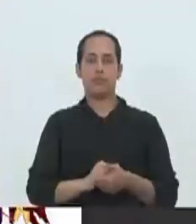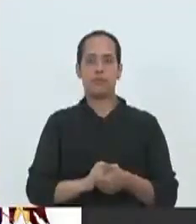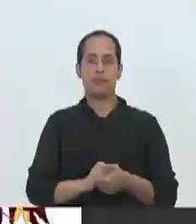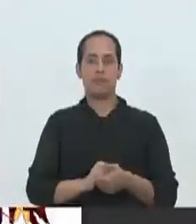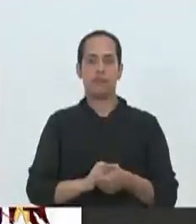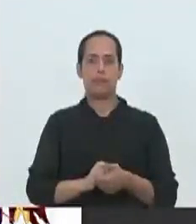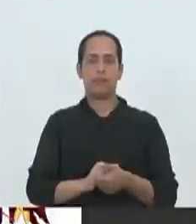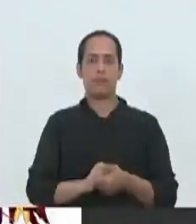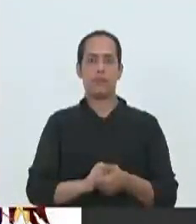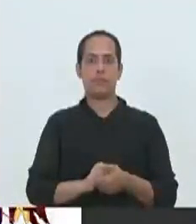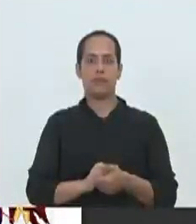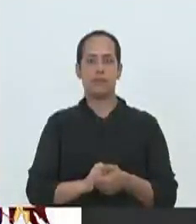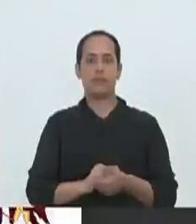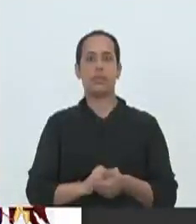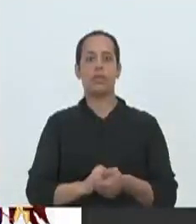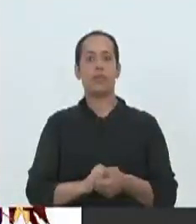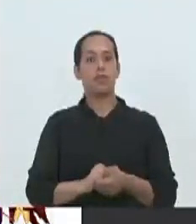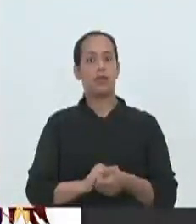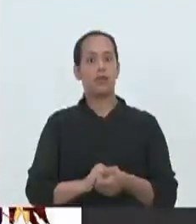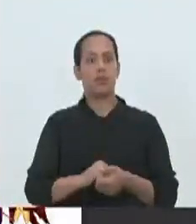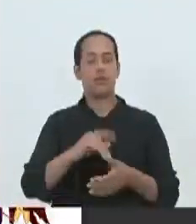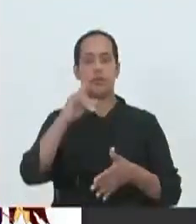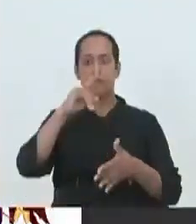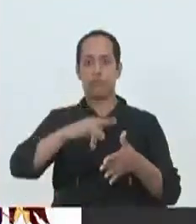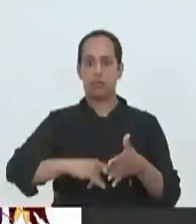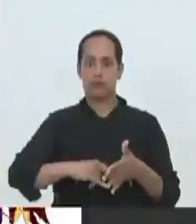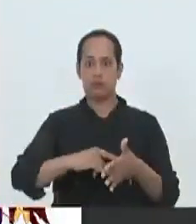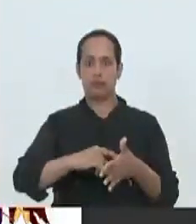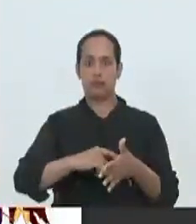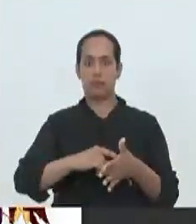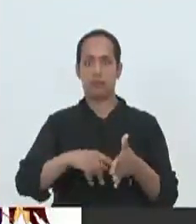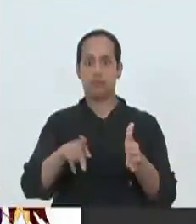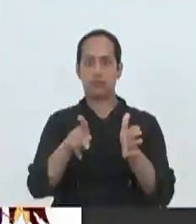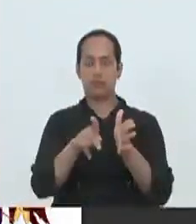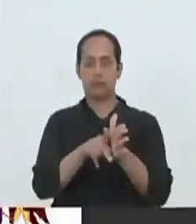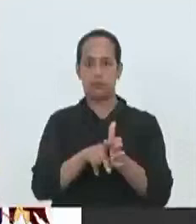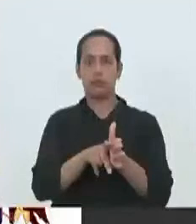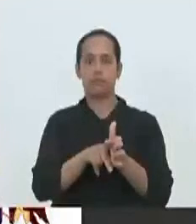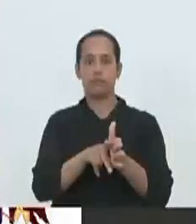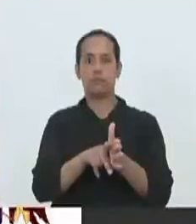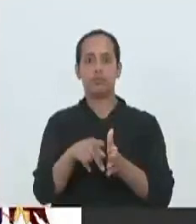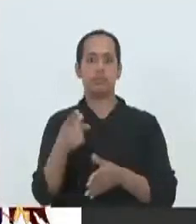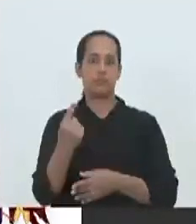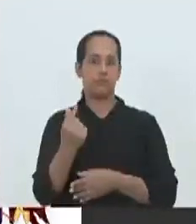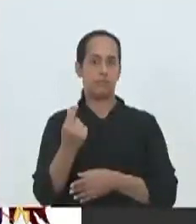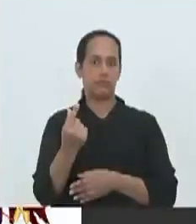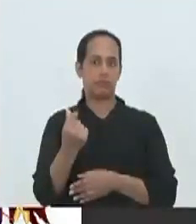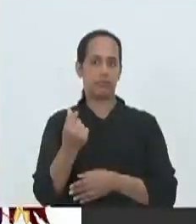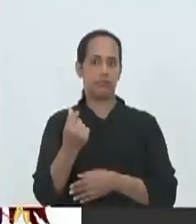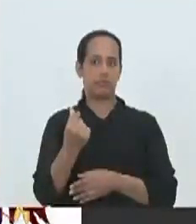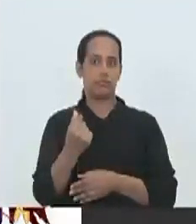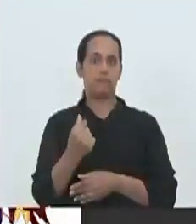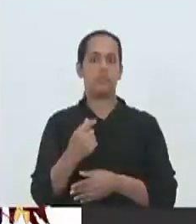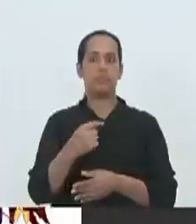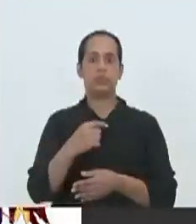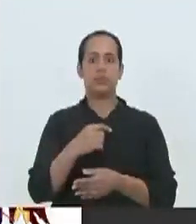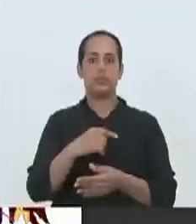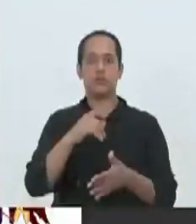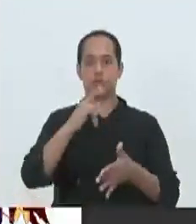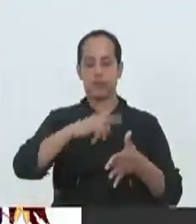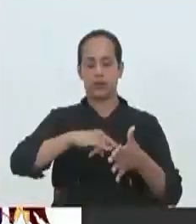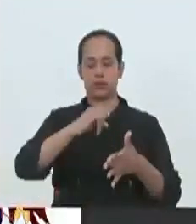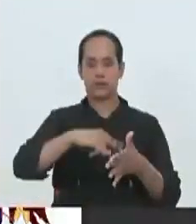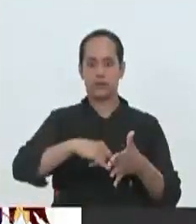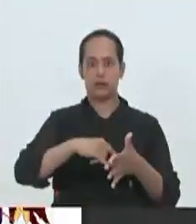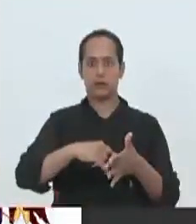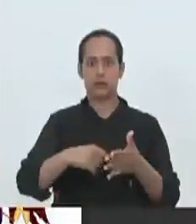patrimonial grande parte delas são as rentabilidades das aplicações financeiras receitas de serviços transferências correntes